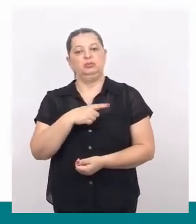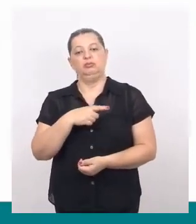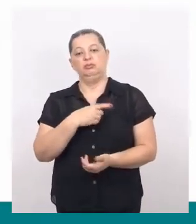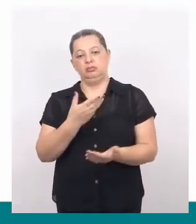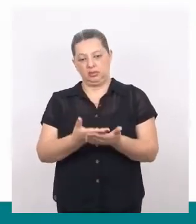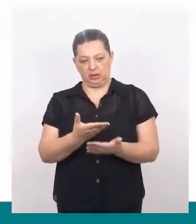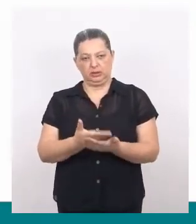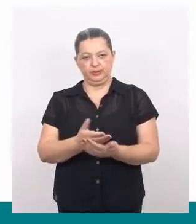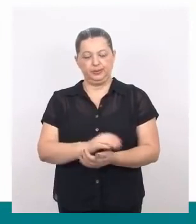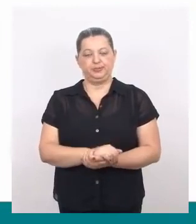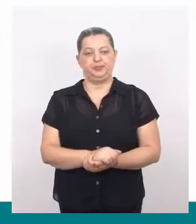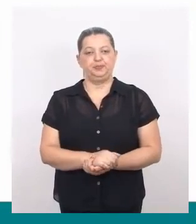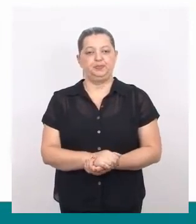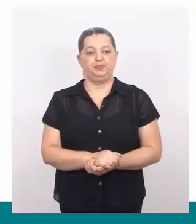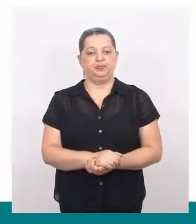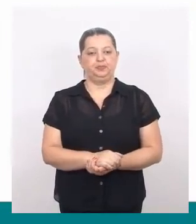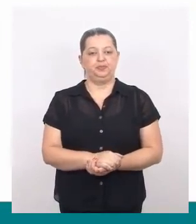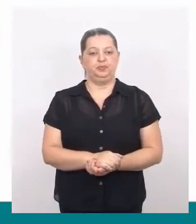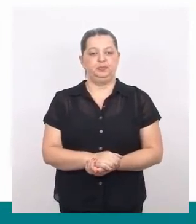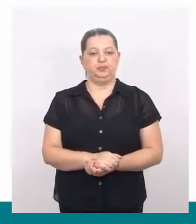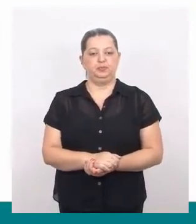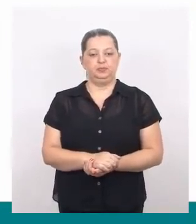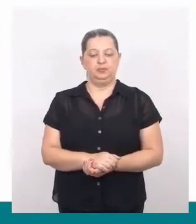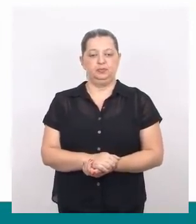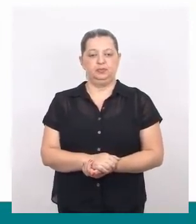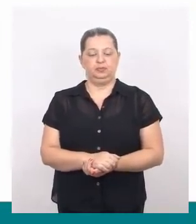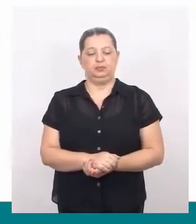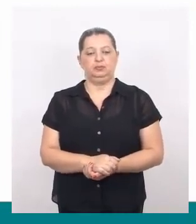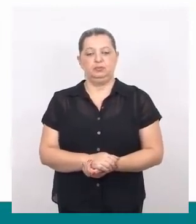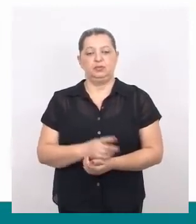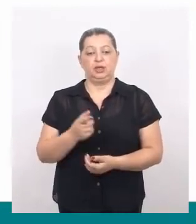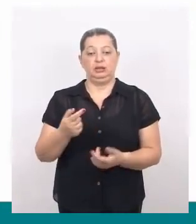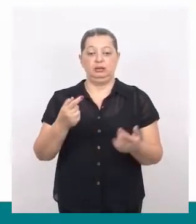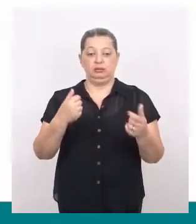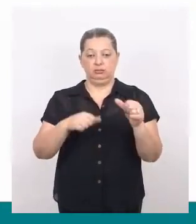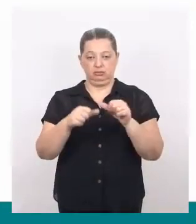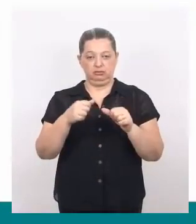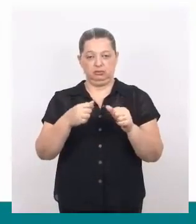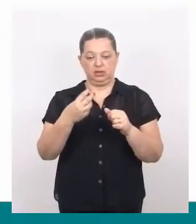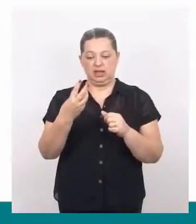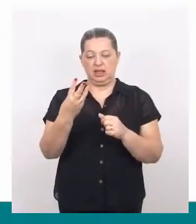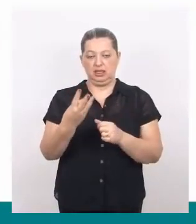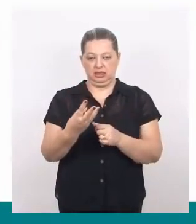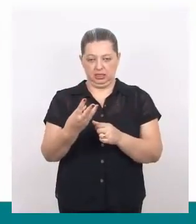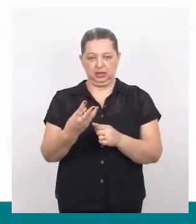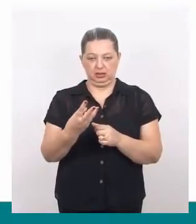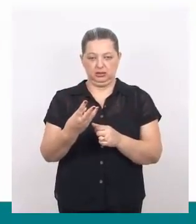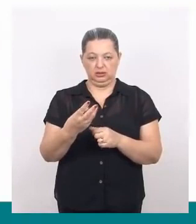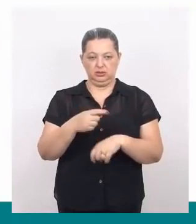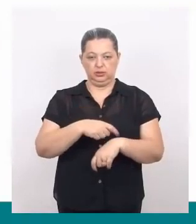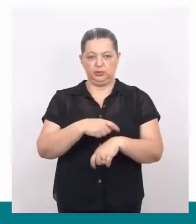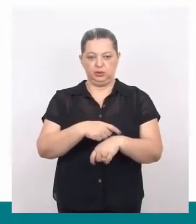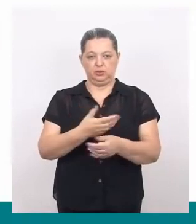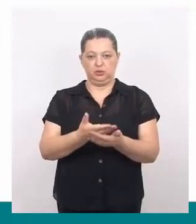Pode passar, por favor? Aqui, em vez de 3 aulas e um tempo de estudo, a gente